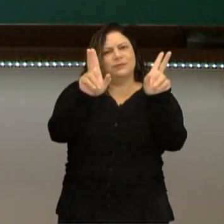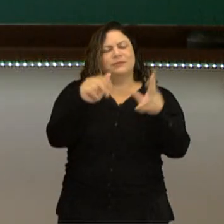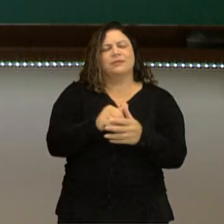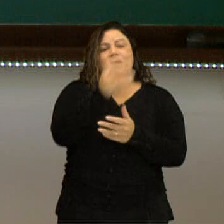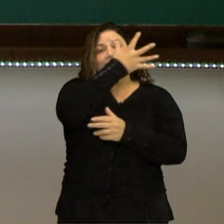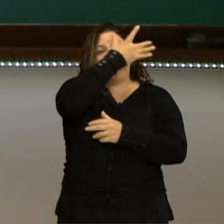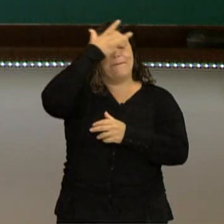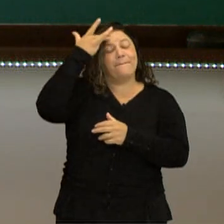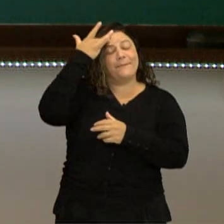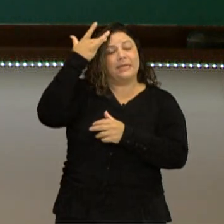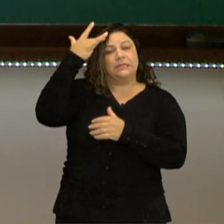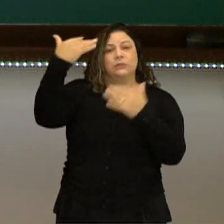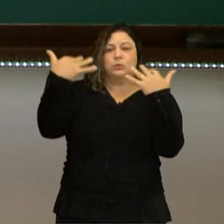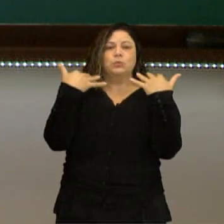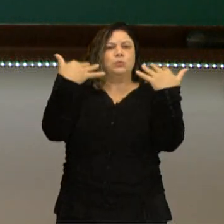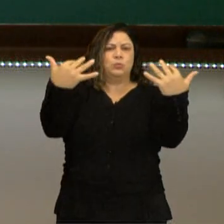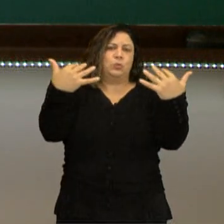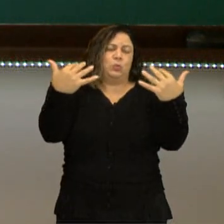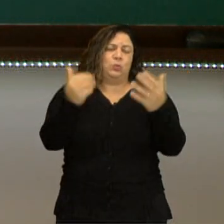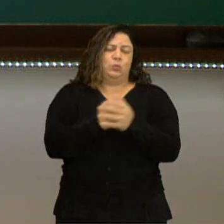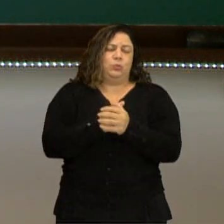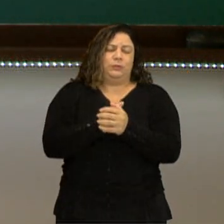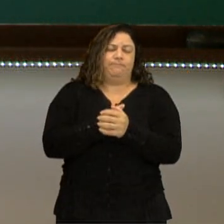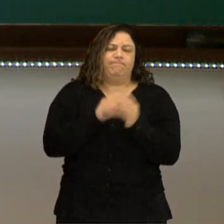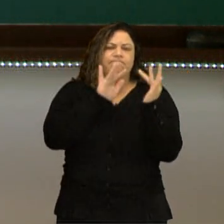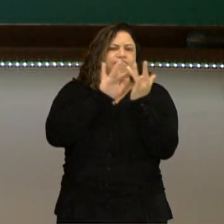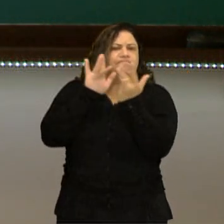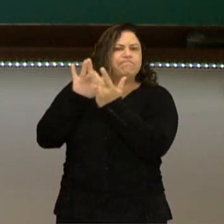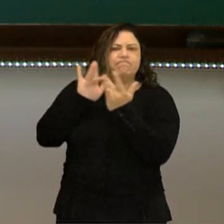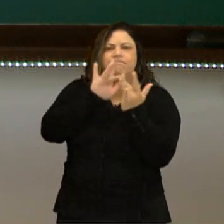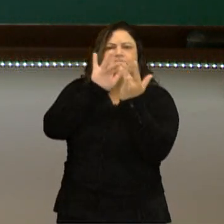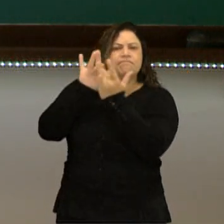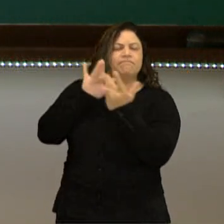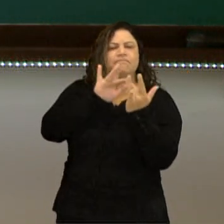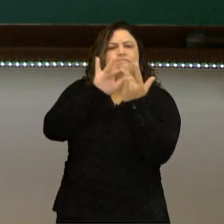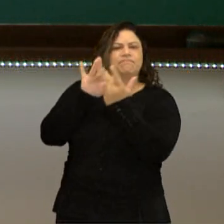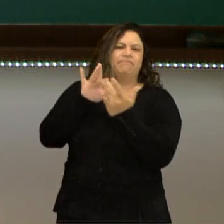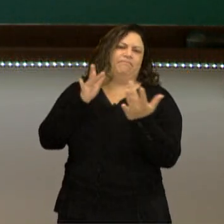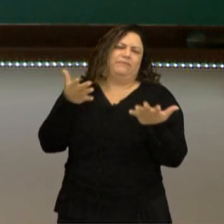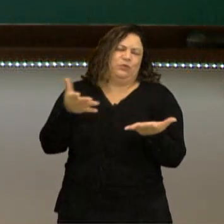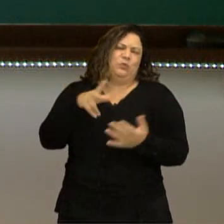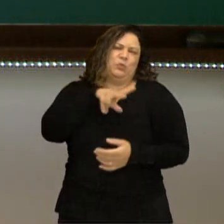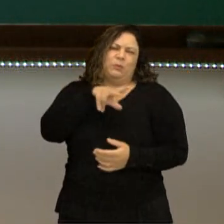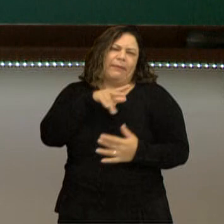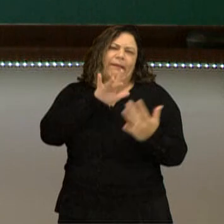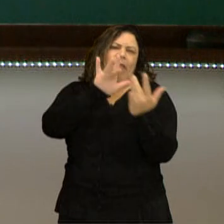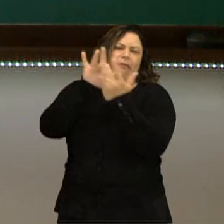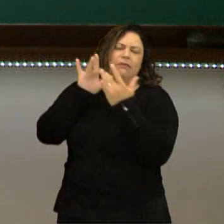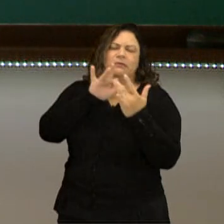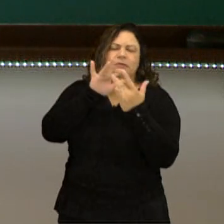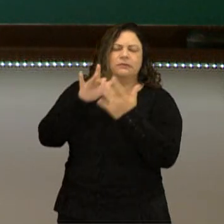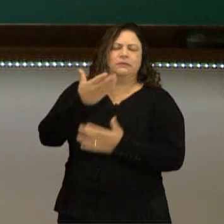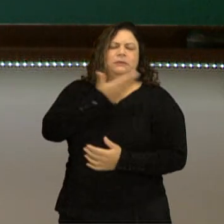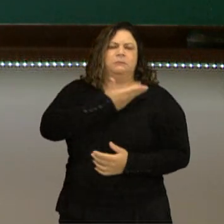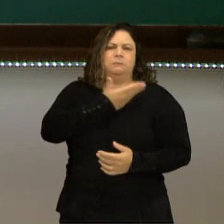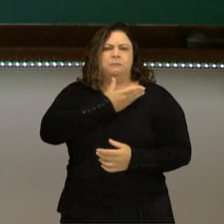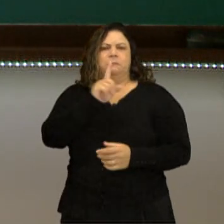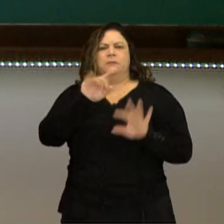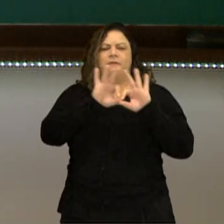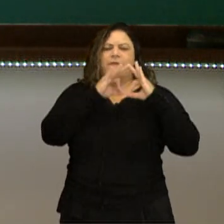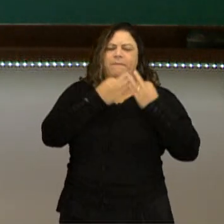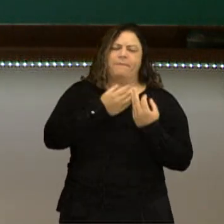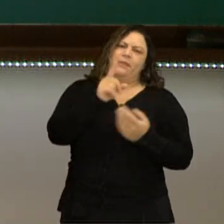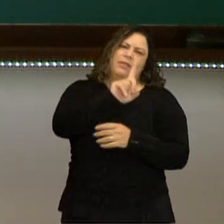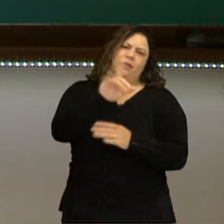aquelas pessoas que estão fora do nosso convívio social. Então, não são pessoas da família, não são amigos. Então, são